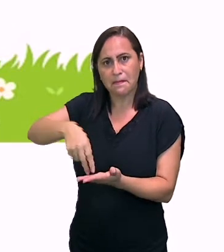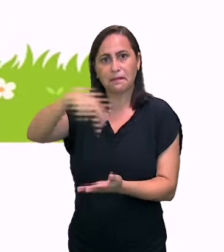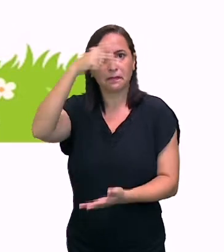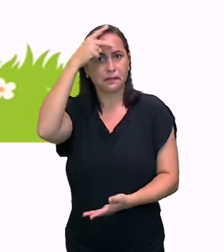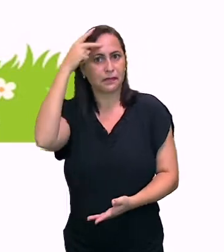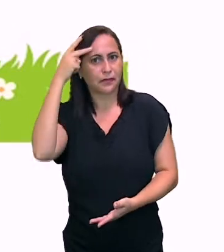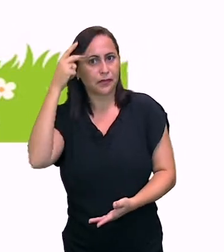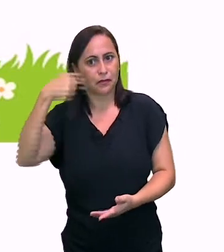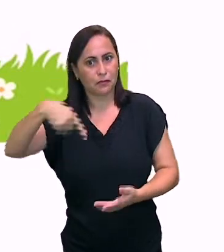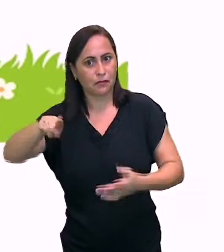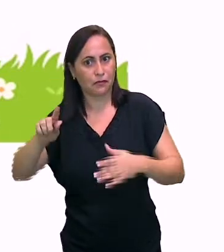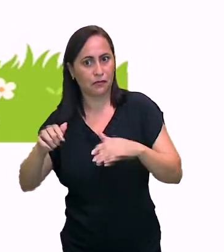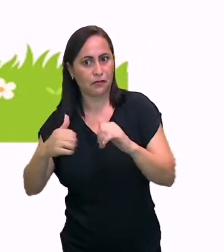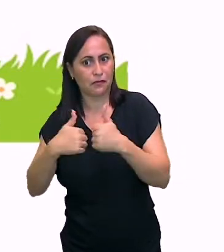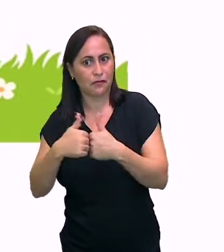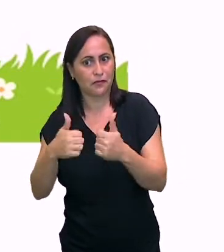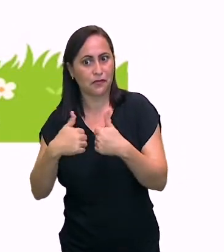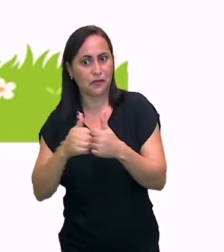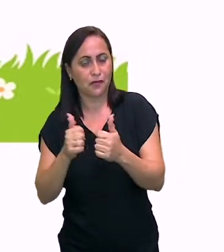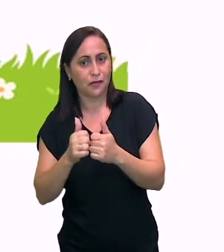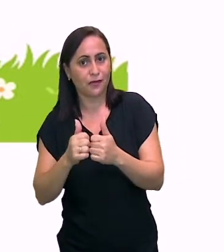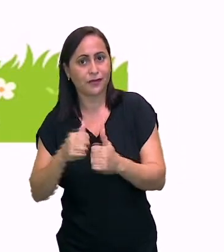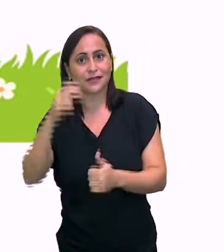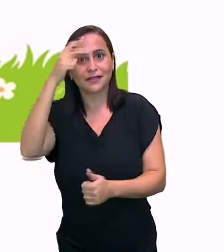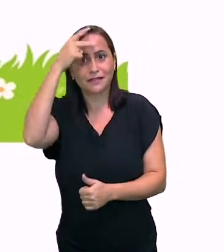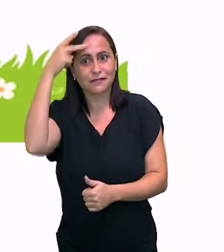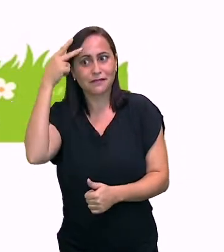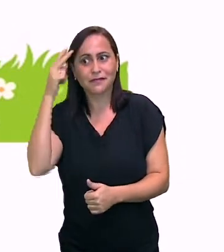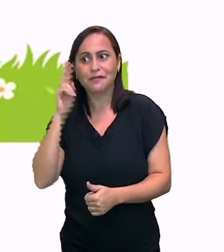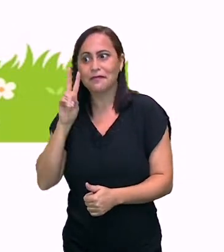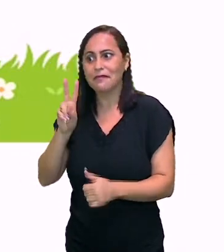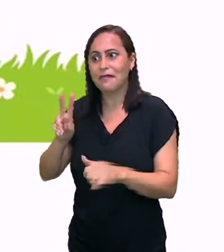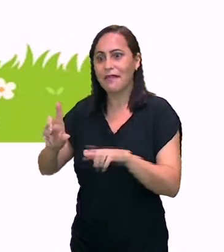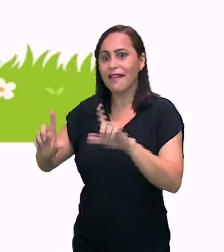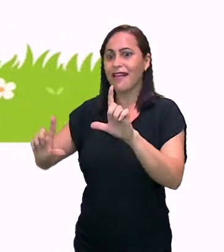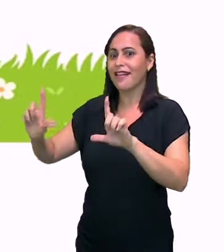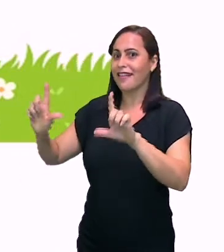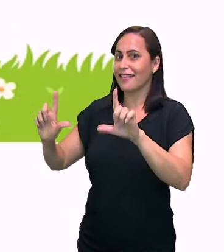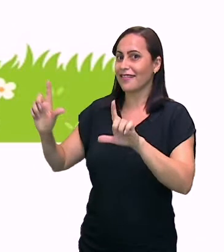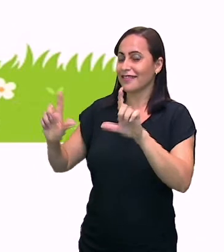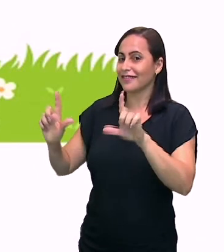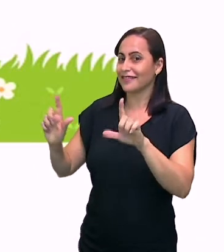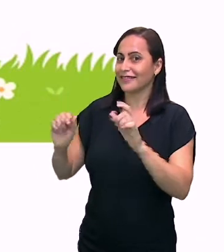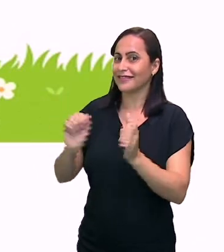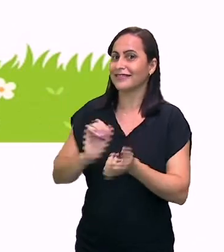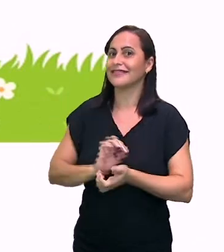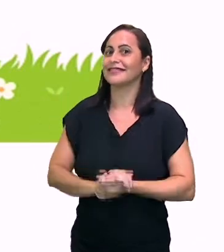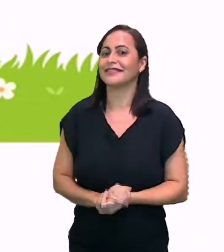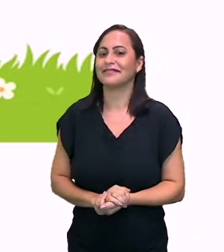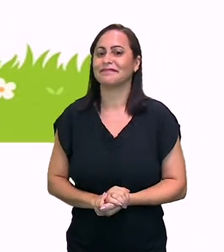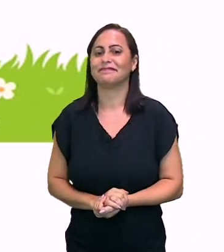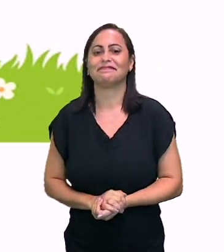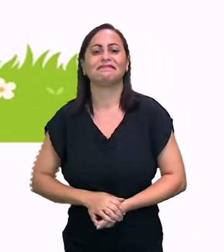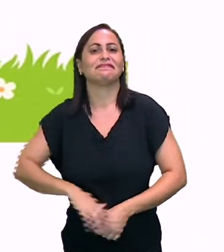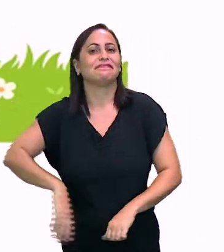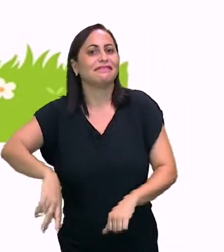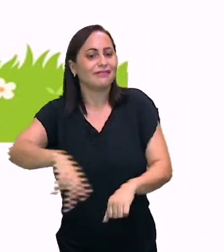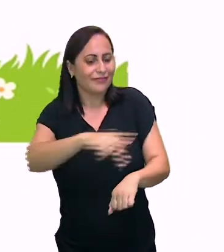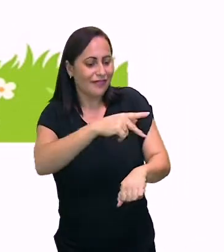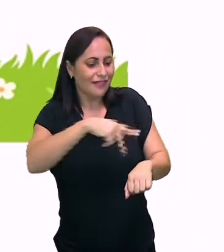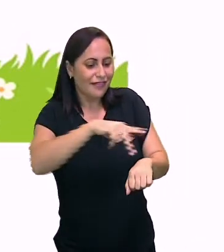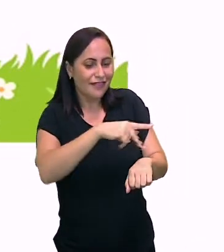passageiro e telespectador. No parque, o